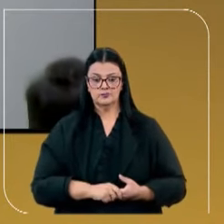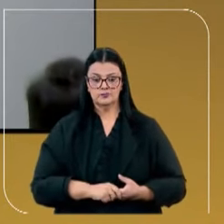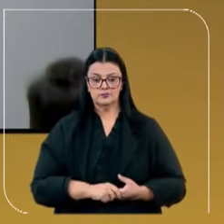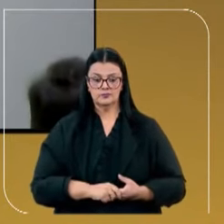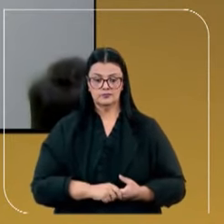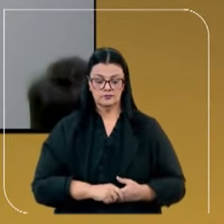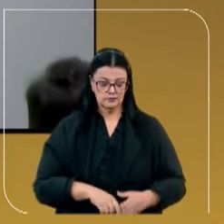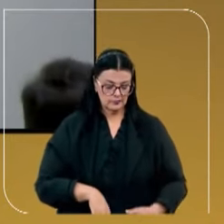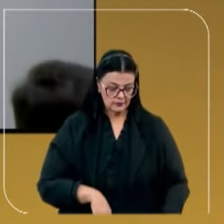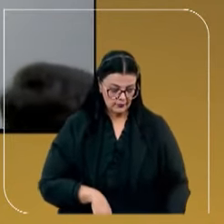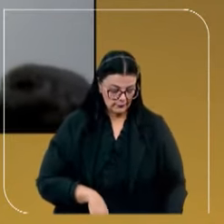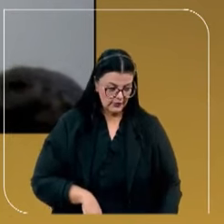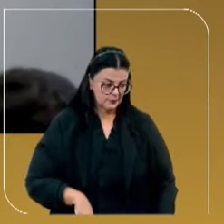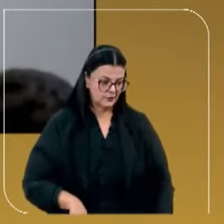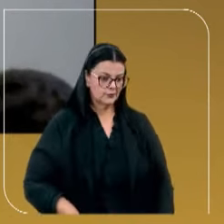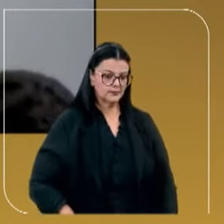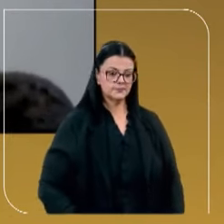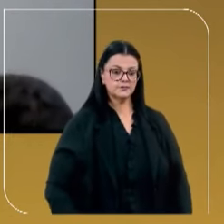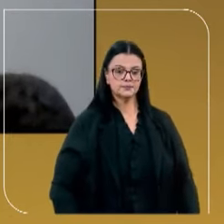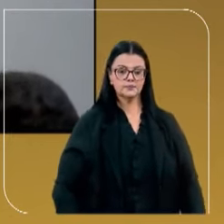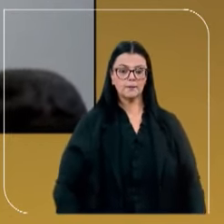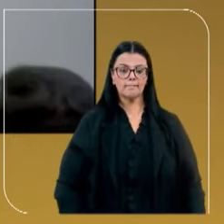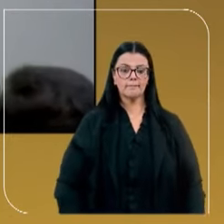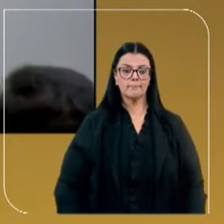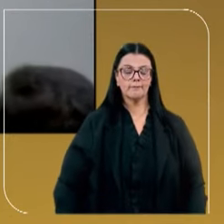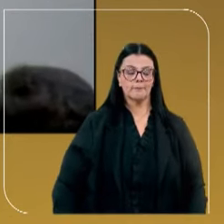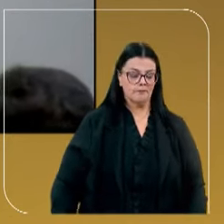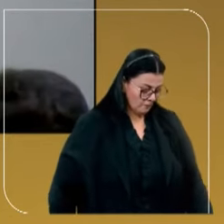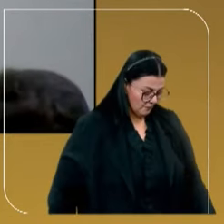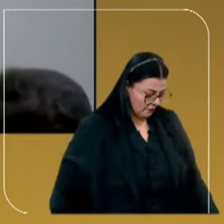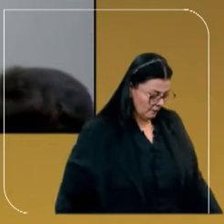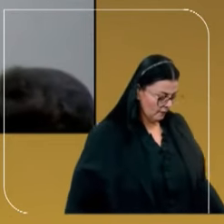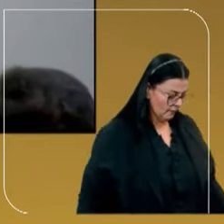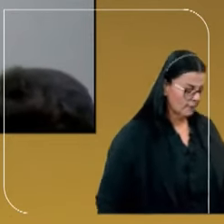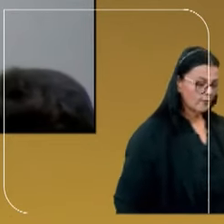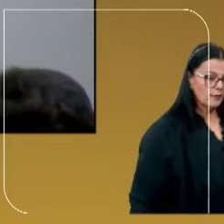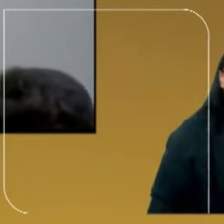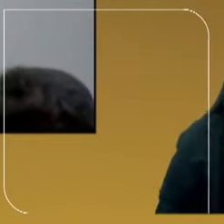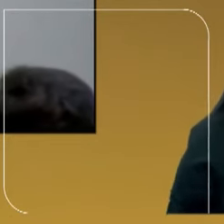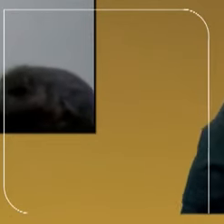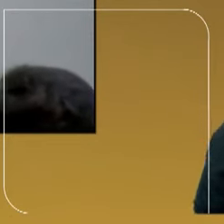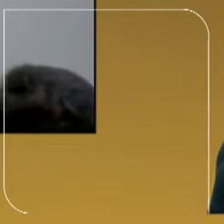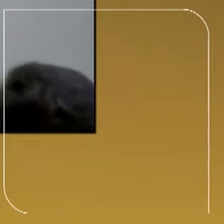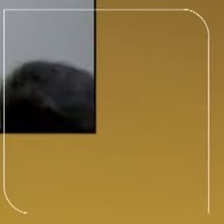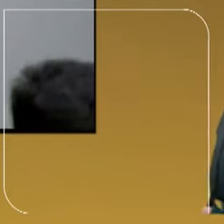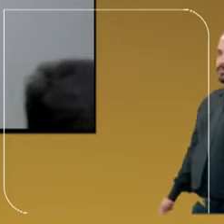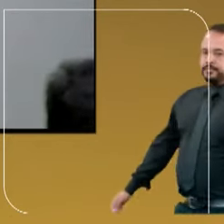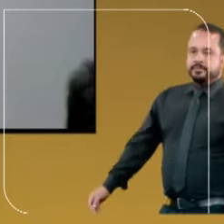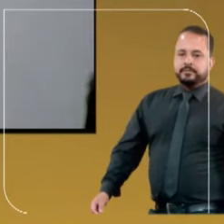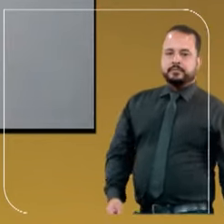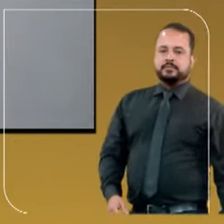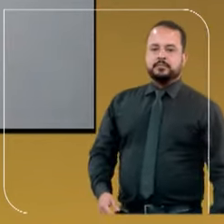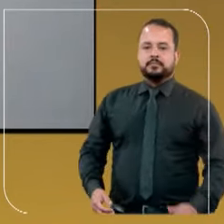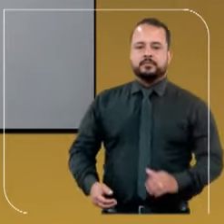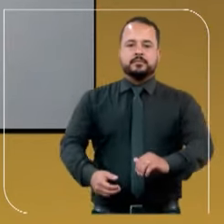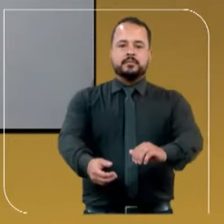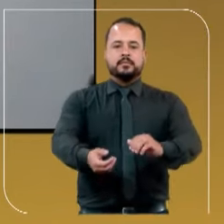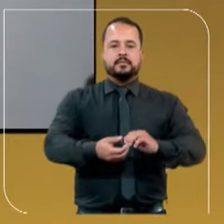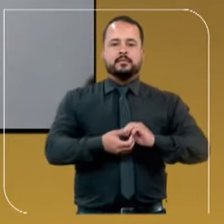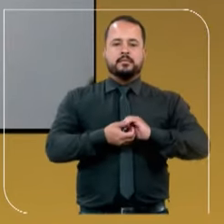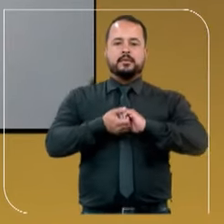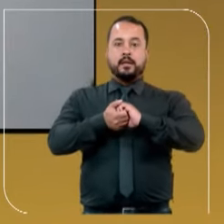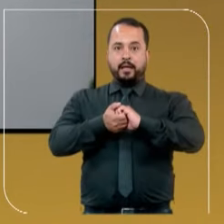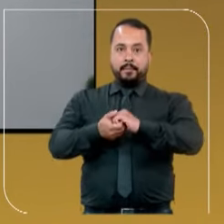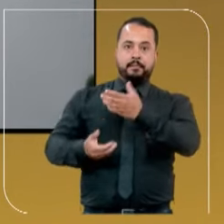Saudar a Sua Excelência. Saudar a Sua Excelência, o eminente amigo e conterrâneo